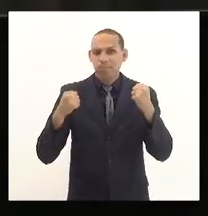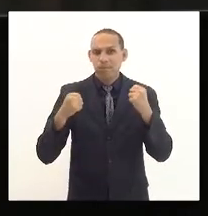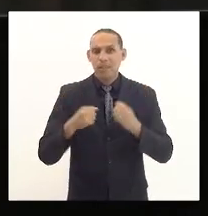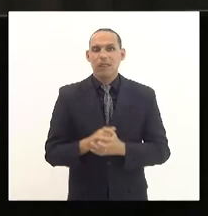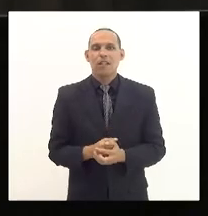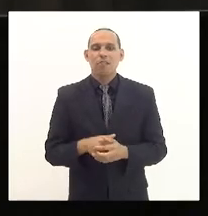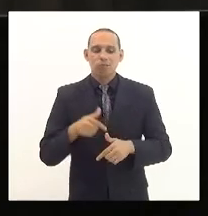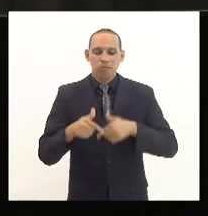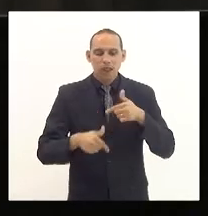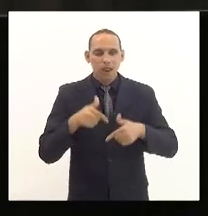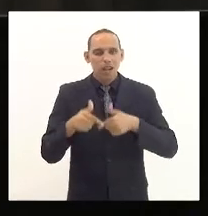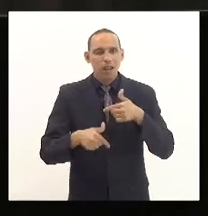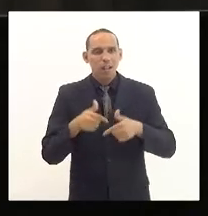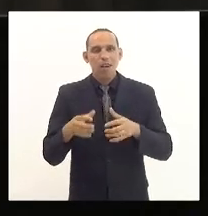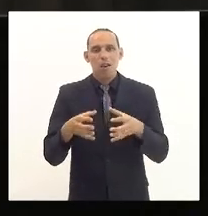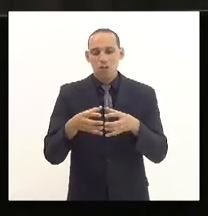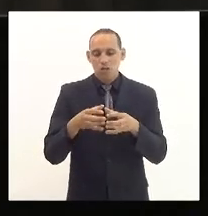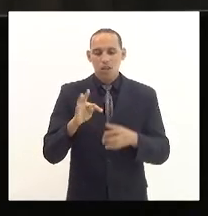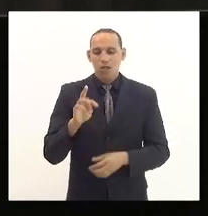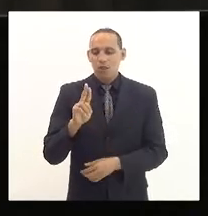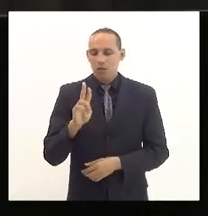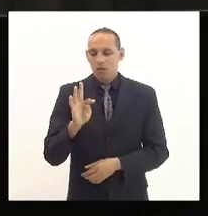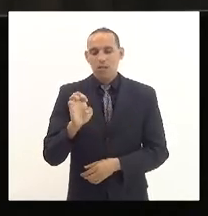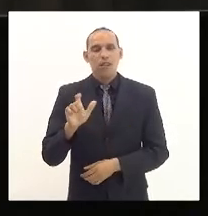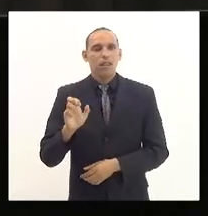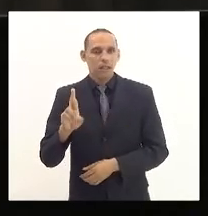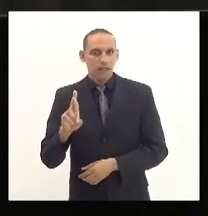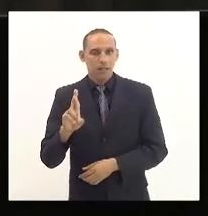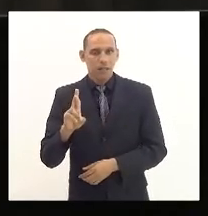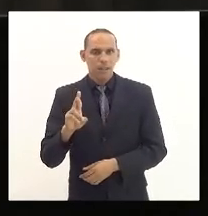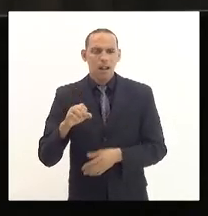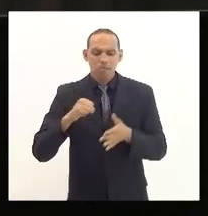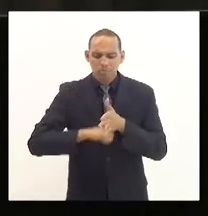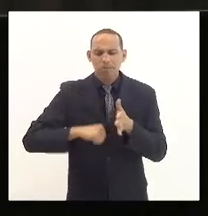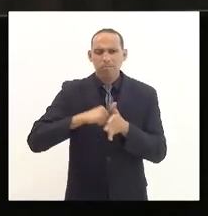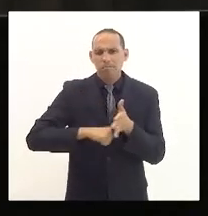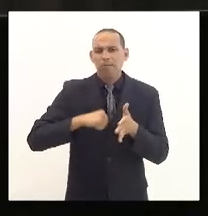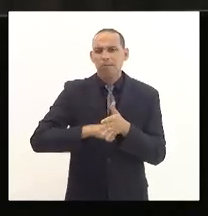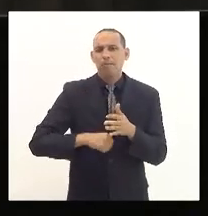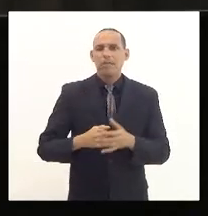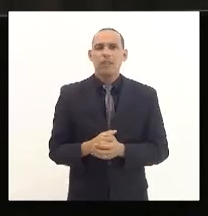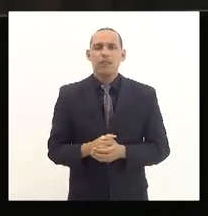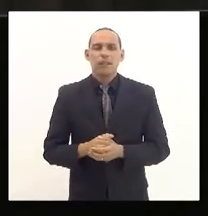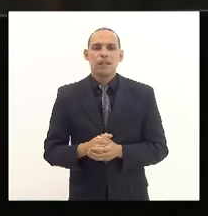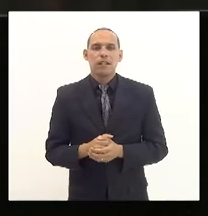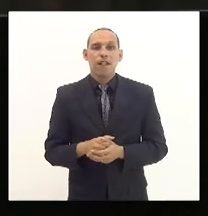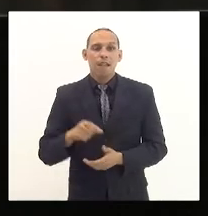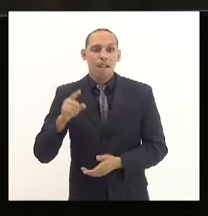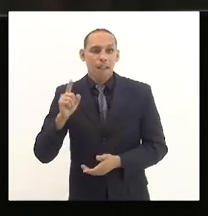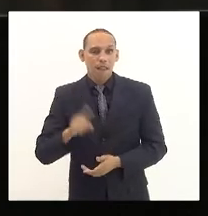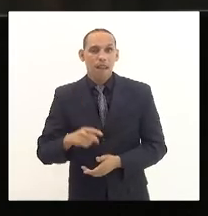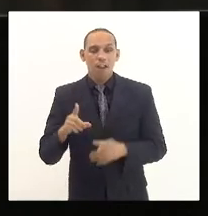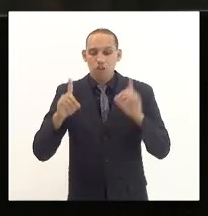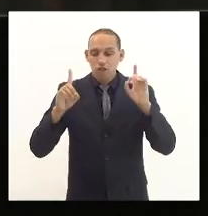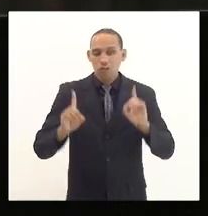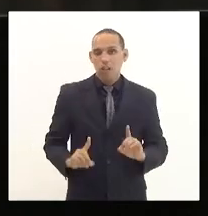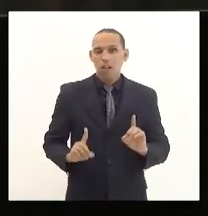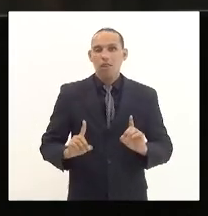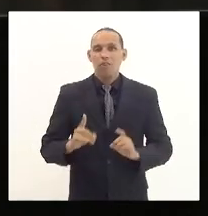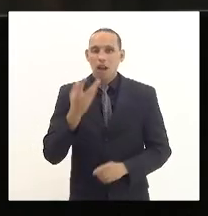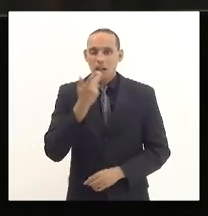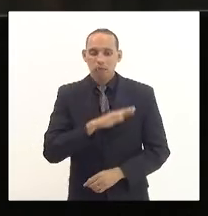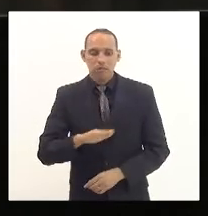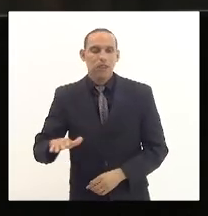aí o trabalho do Conselho Tutelar nessa luta arda que é de garantia de direitos de crianças e adolescentes